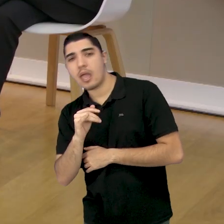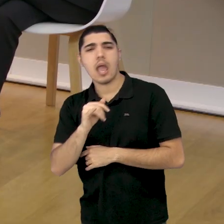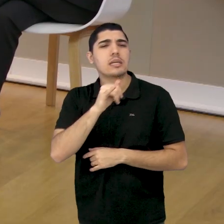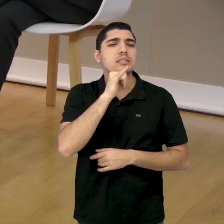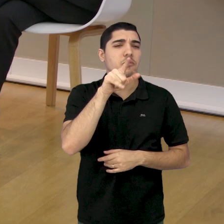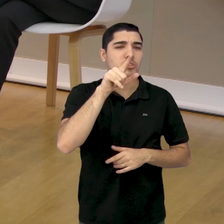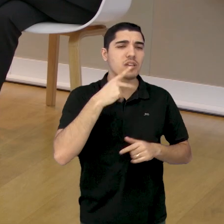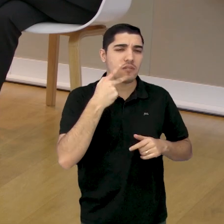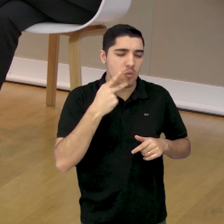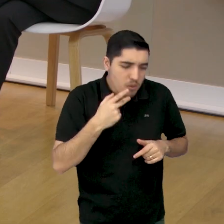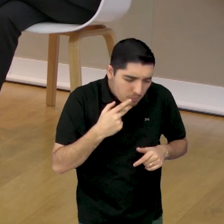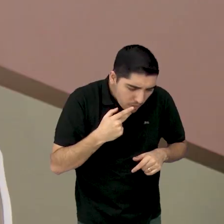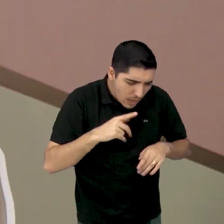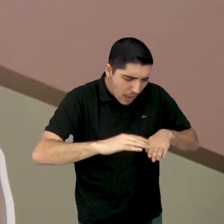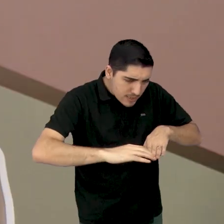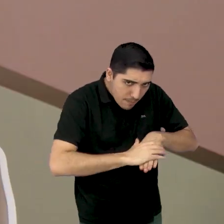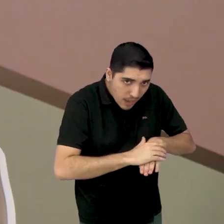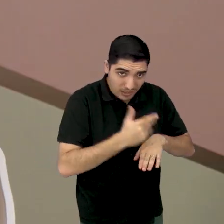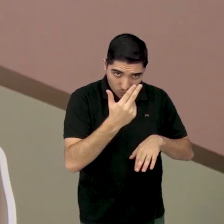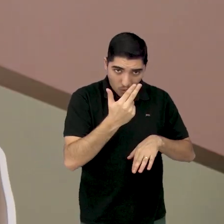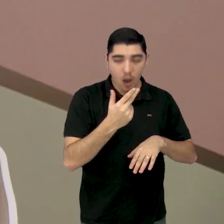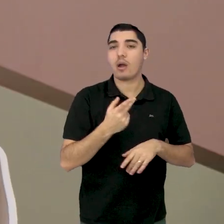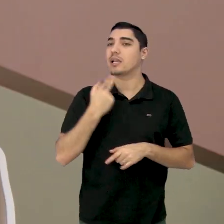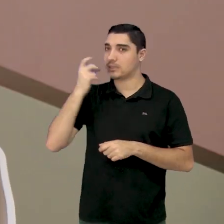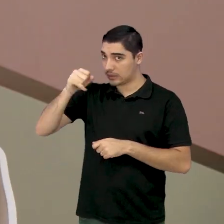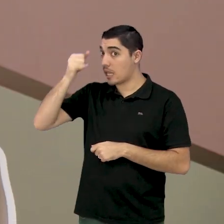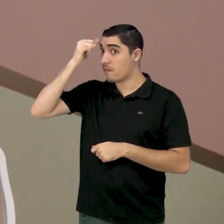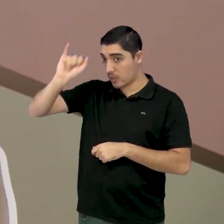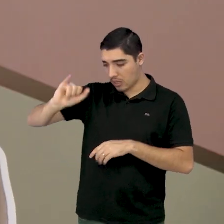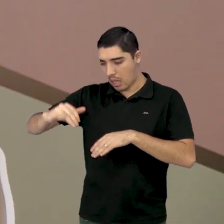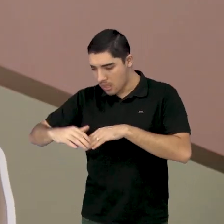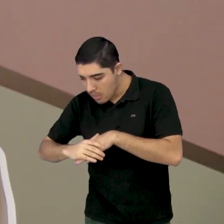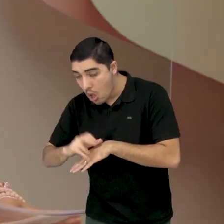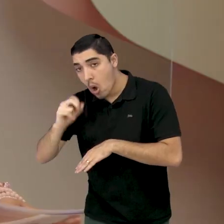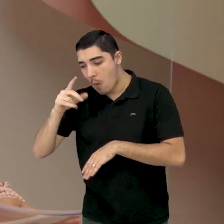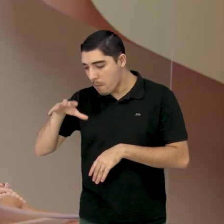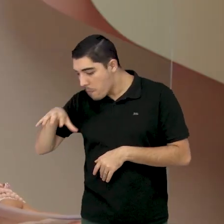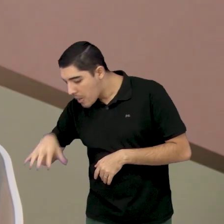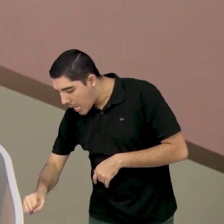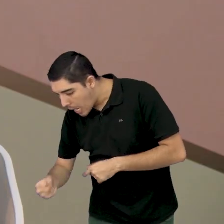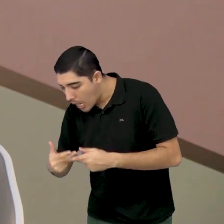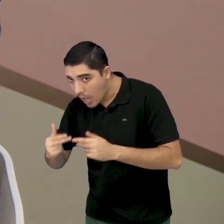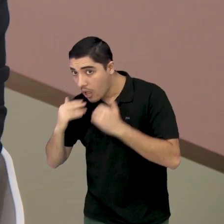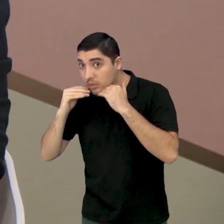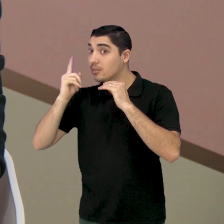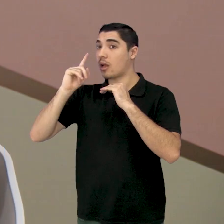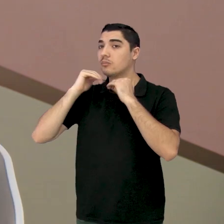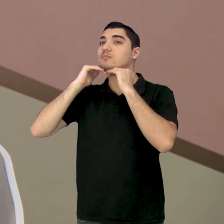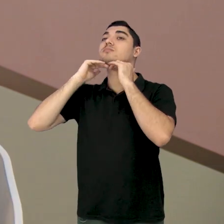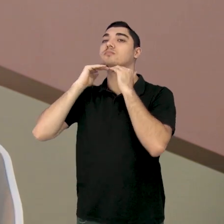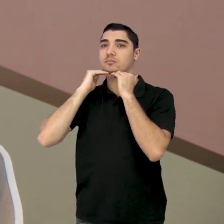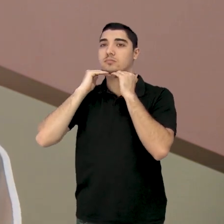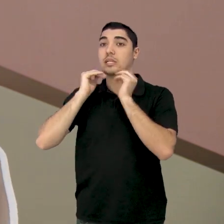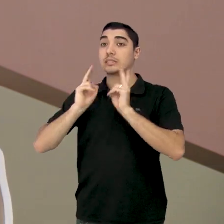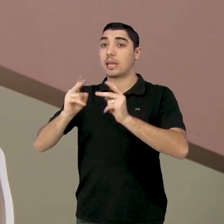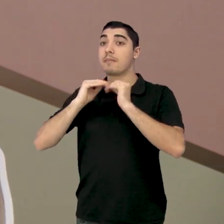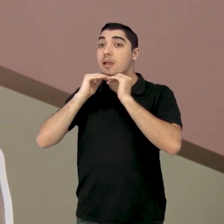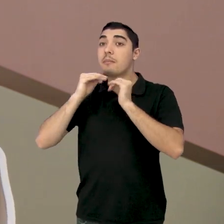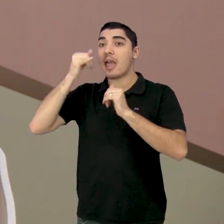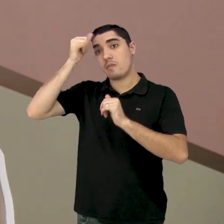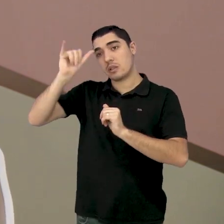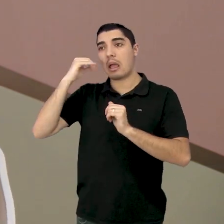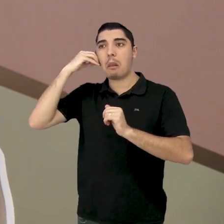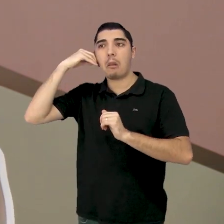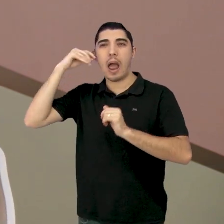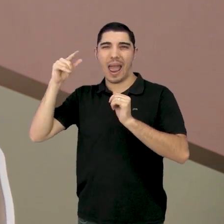coisa nesse sentido? Isso, ficar abaixando ou deitar, né? Então o paciente tem que evitar com o rosto isso. Reto. Exatamente, para não acontecer o